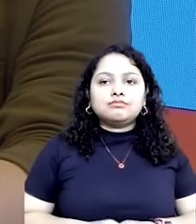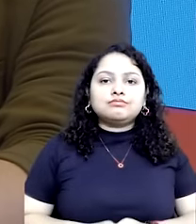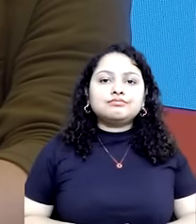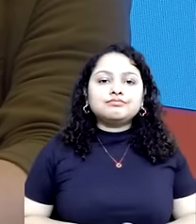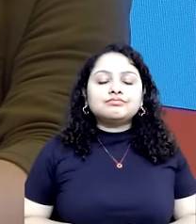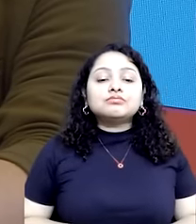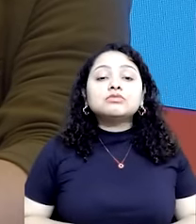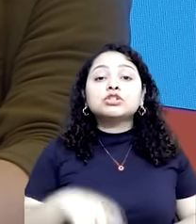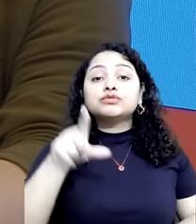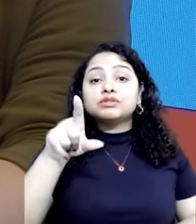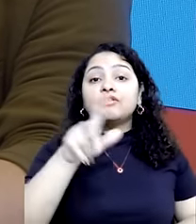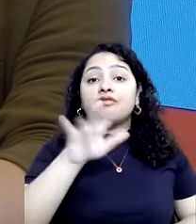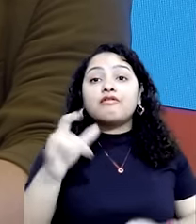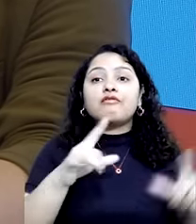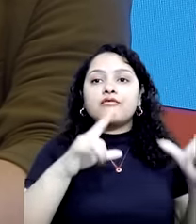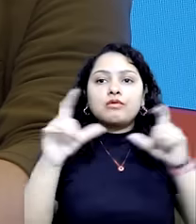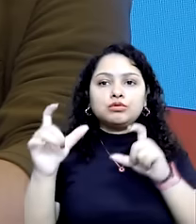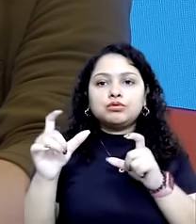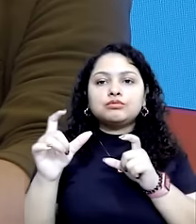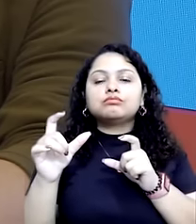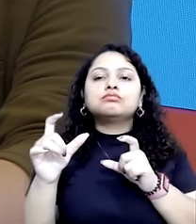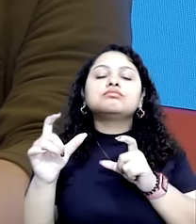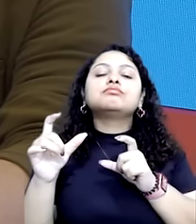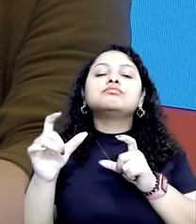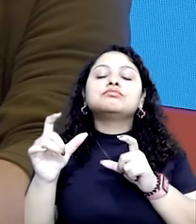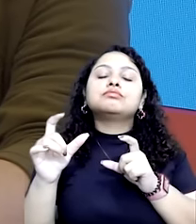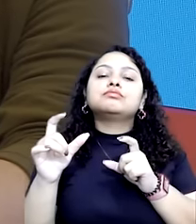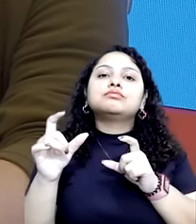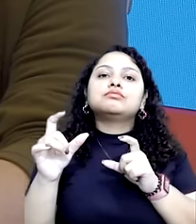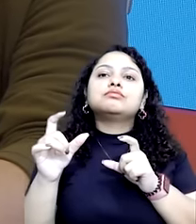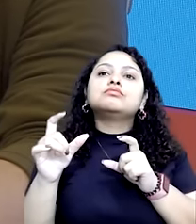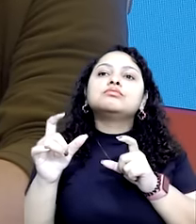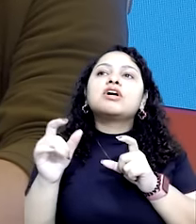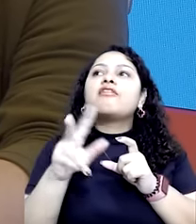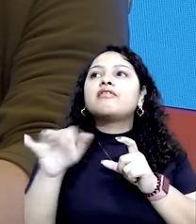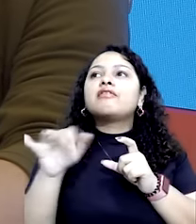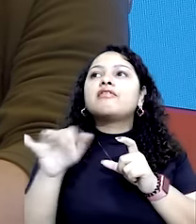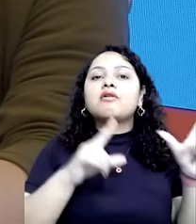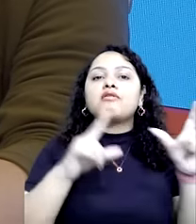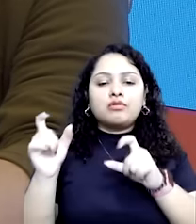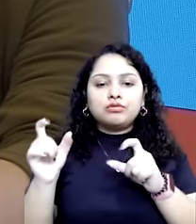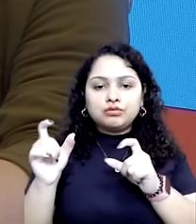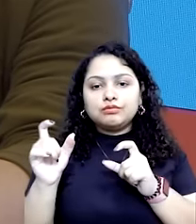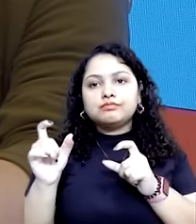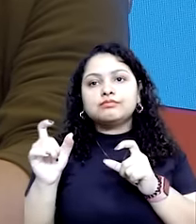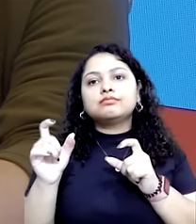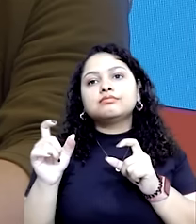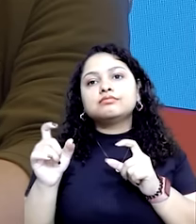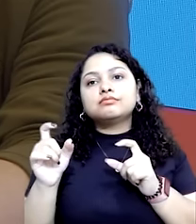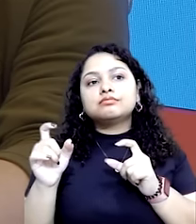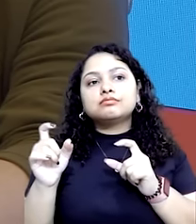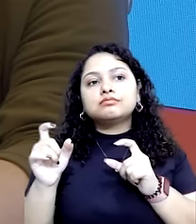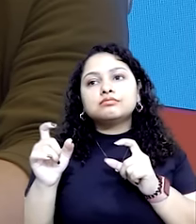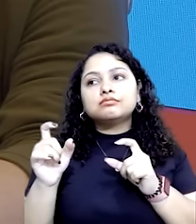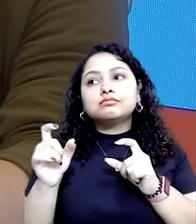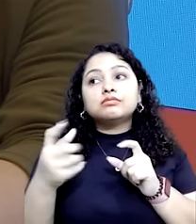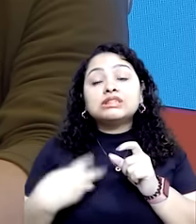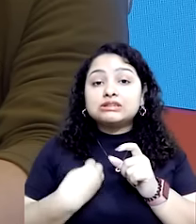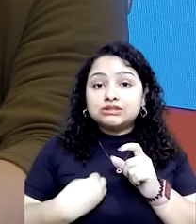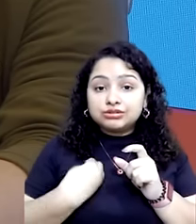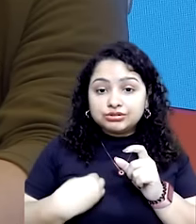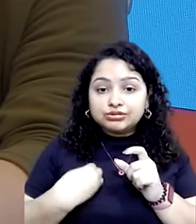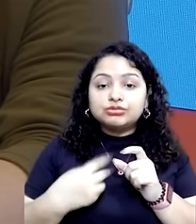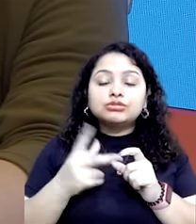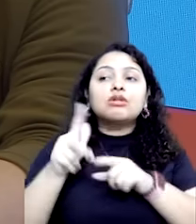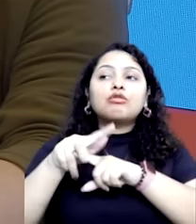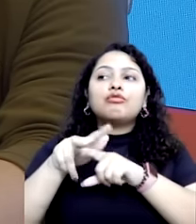quando você vai capturar imagens que em movimento né que você vai fazer uma foto imagens e e movimento existe um um lugar lá